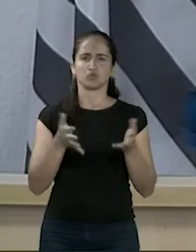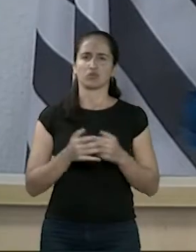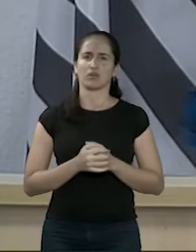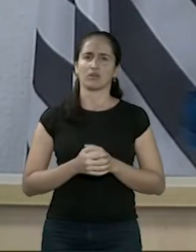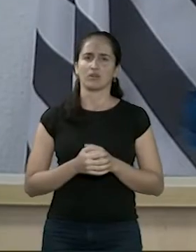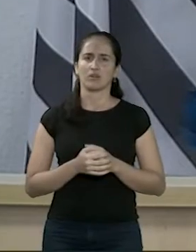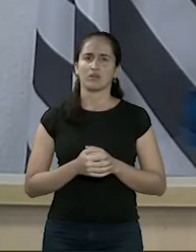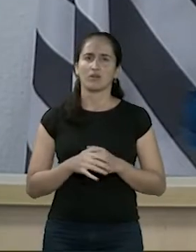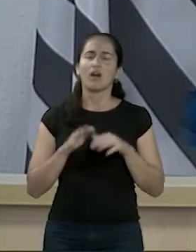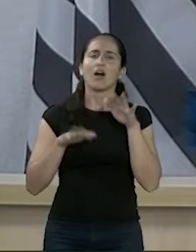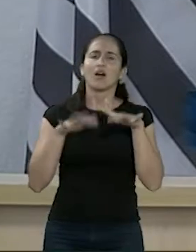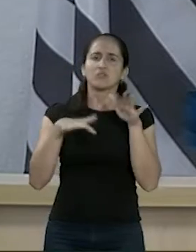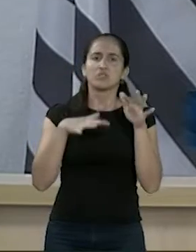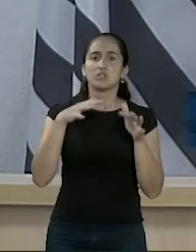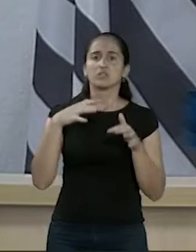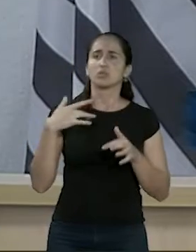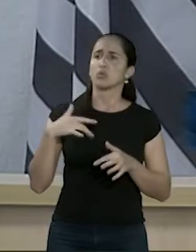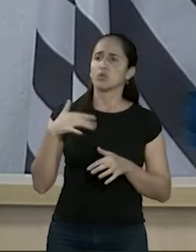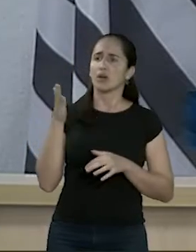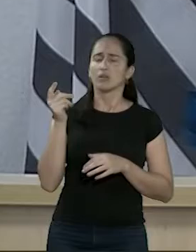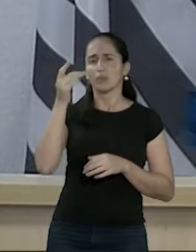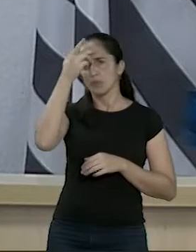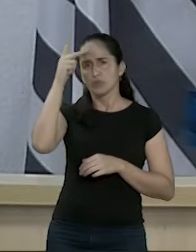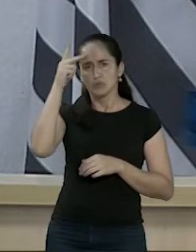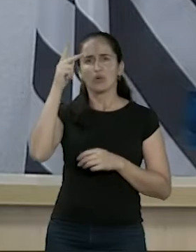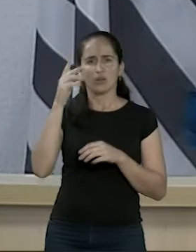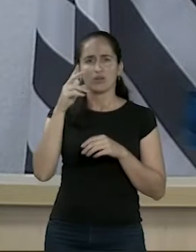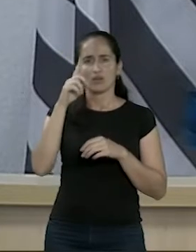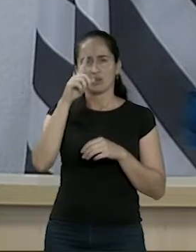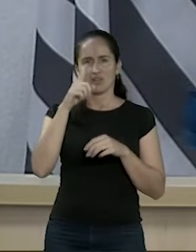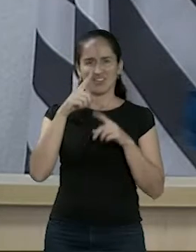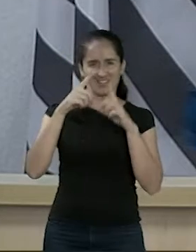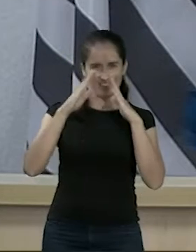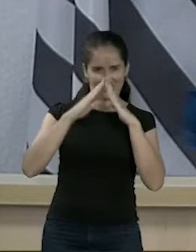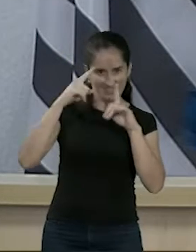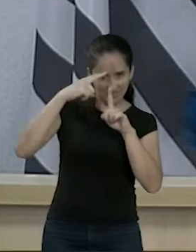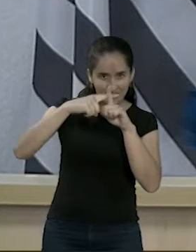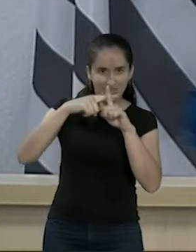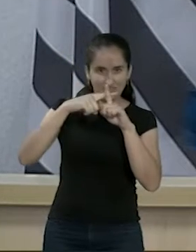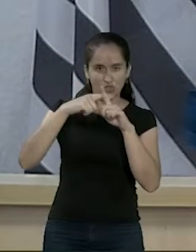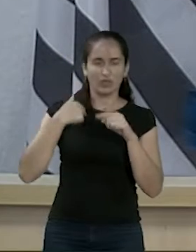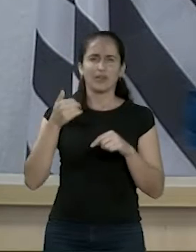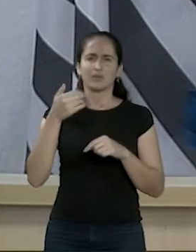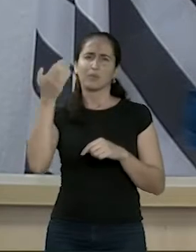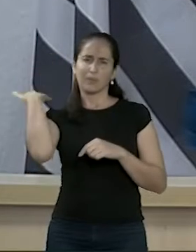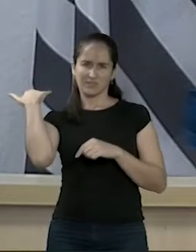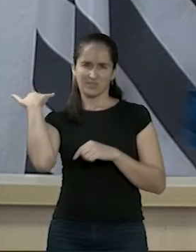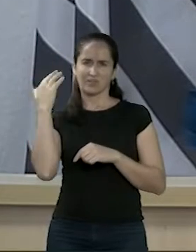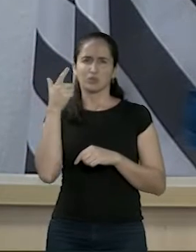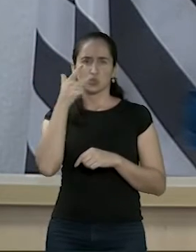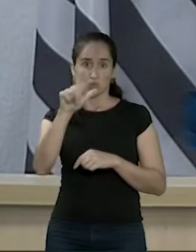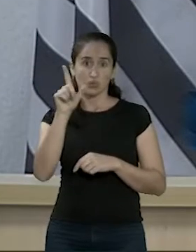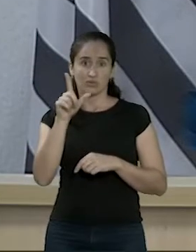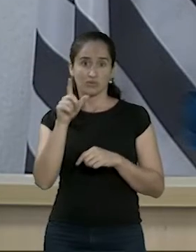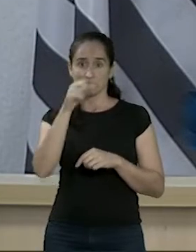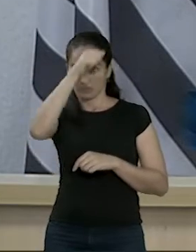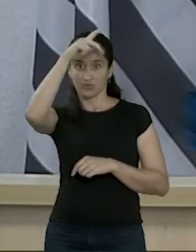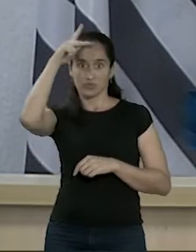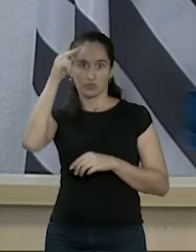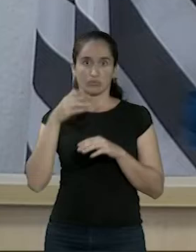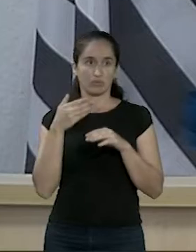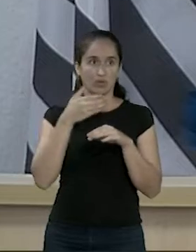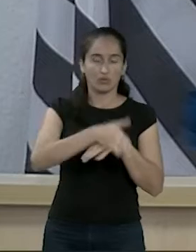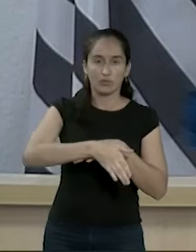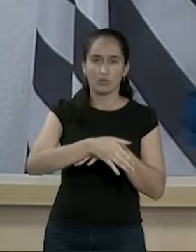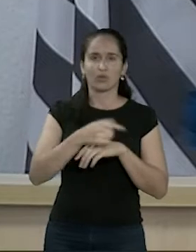um cara aí de uma igreja, o vereador Gessé, que quando eu tive o privilégio de assumir a cadeira da prefeitura lá, fazia 4 anos que ele